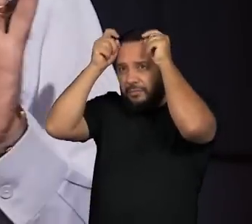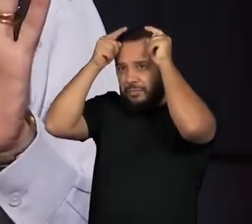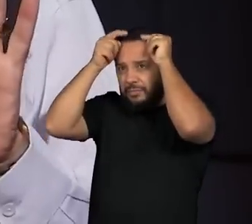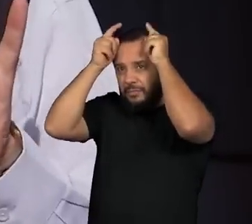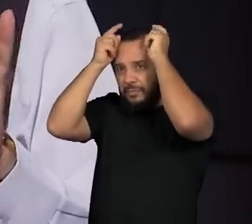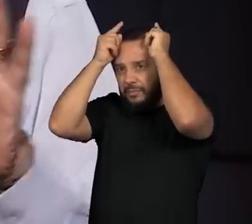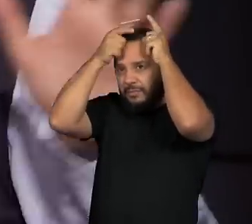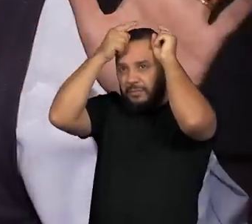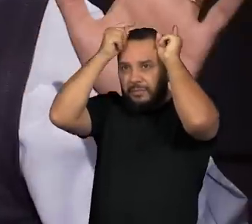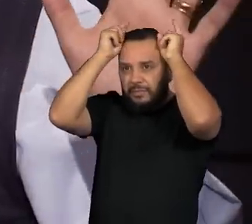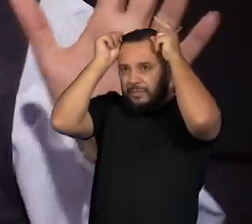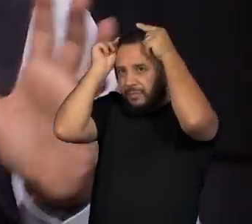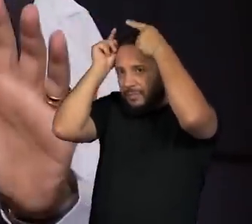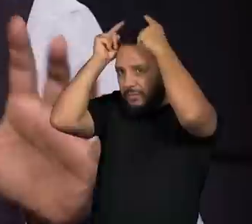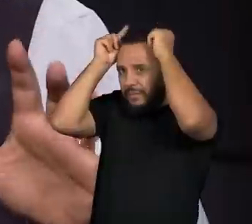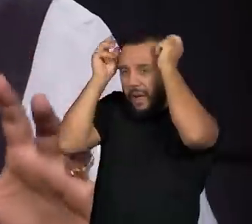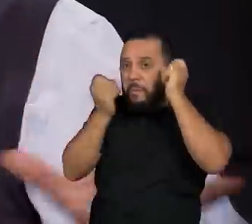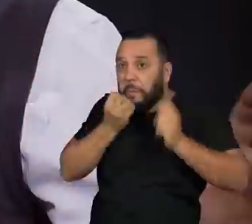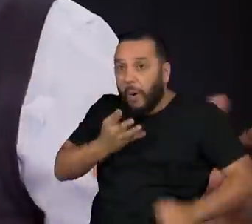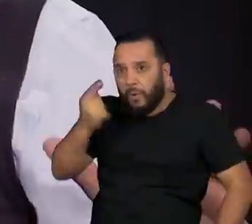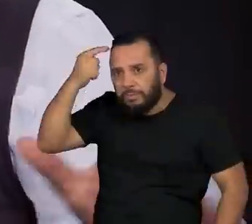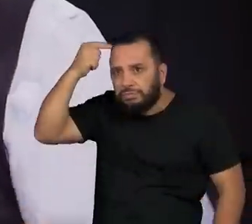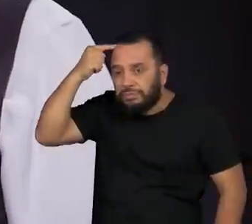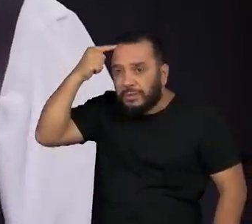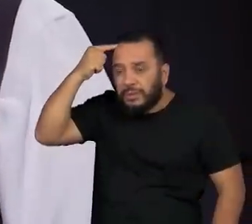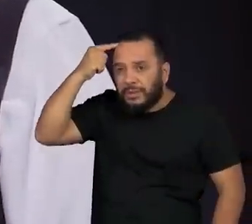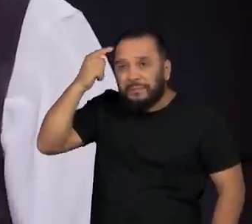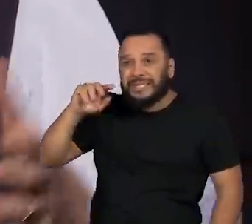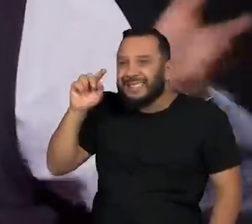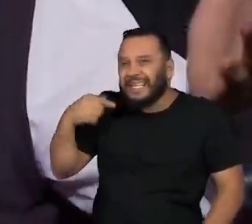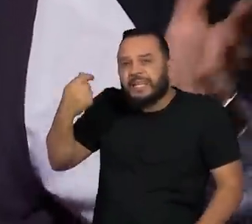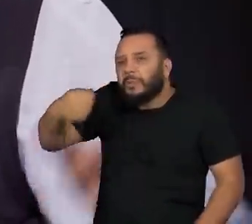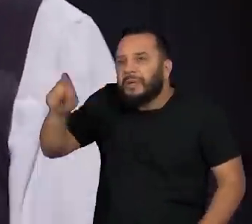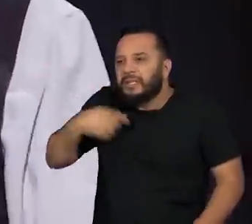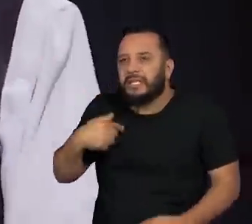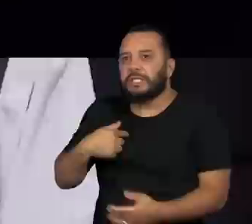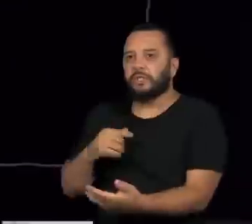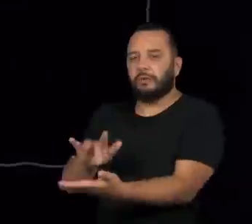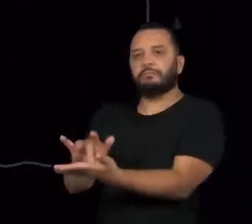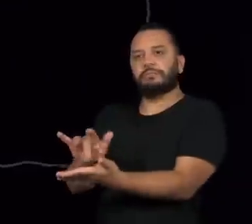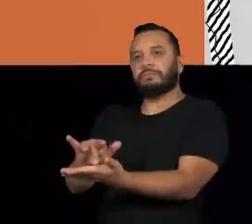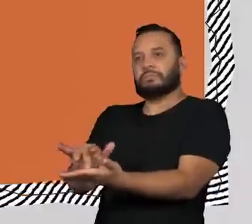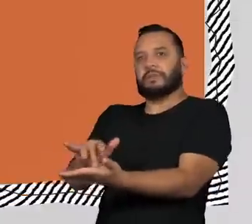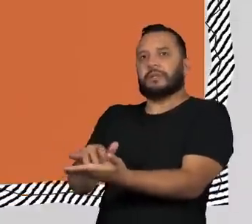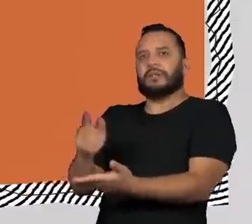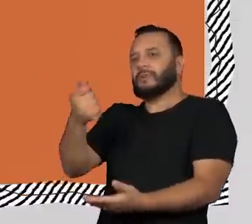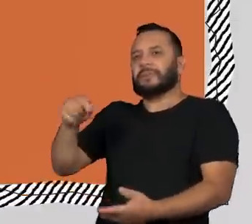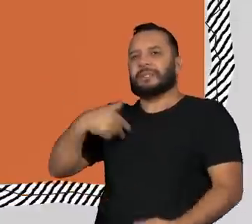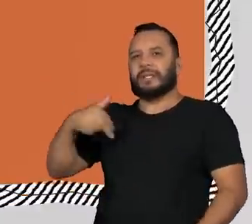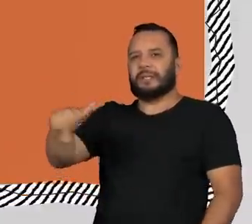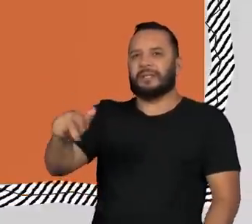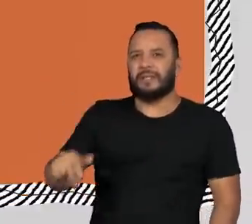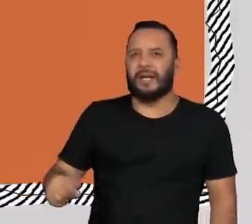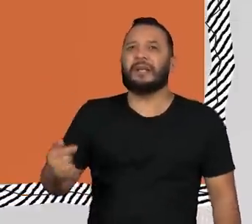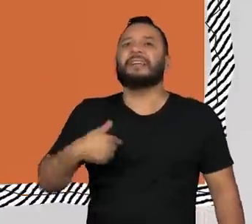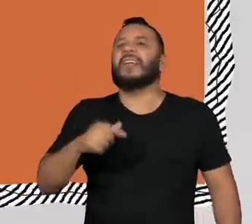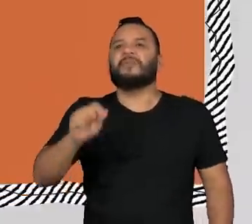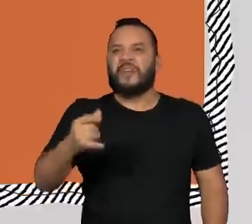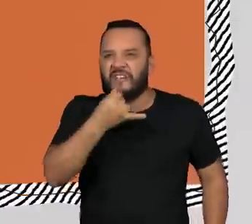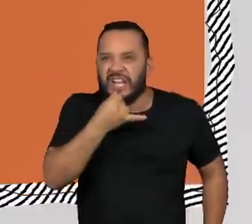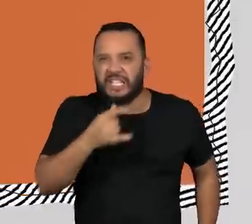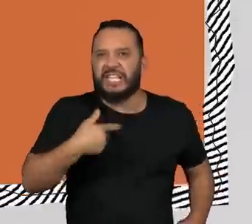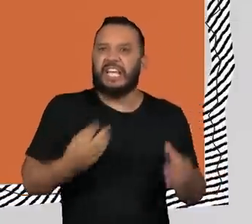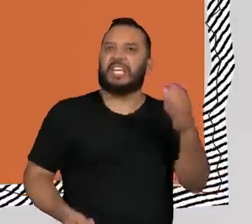se você não precisa nada disso você tá apoiado em muletas o tempo todo talvez você não precisa mais nem andar ele que inventou